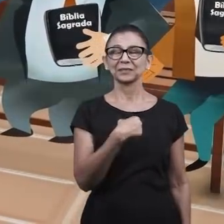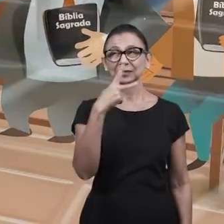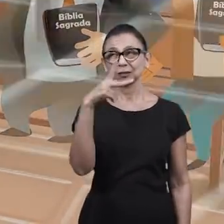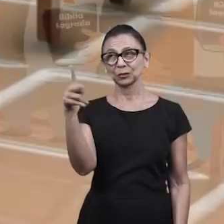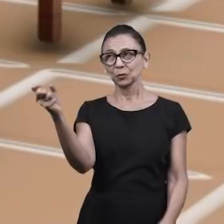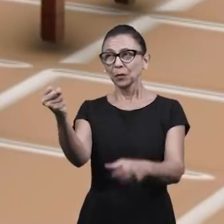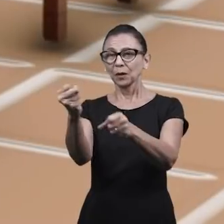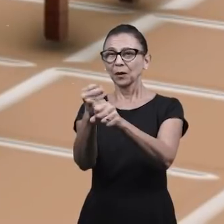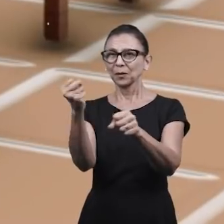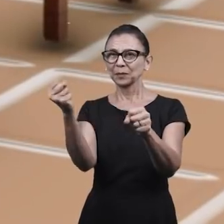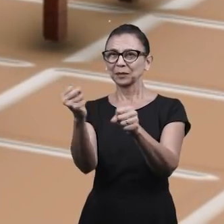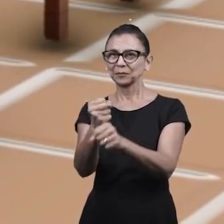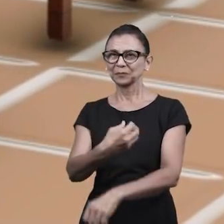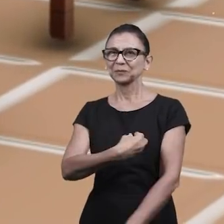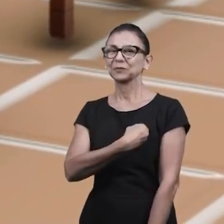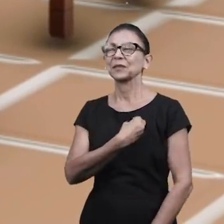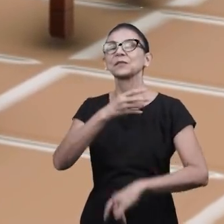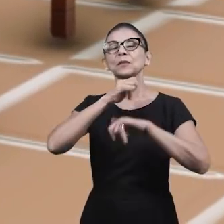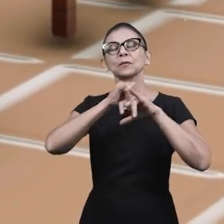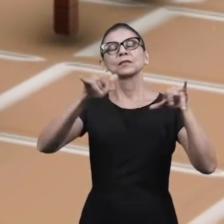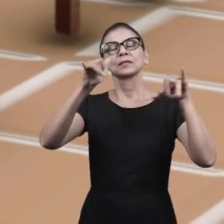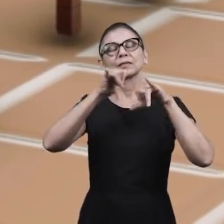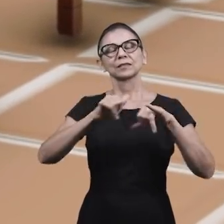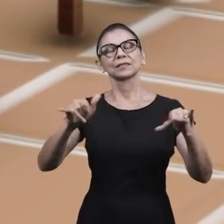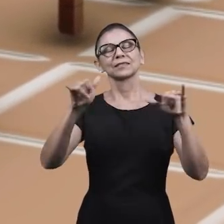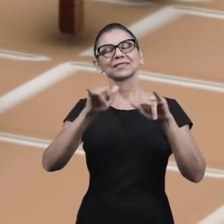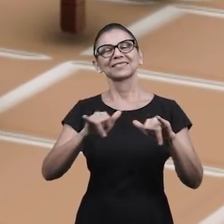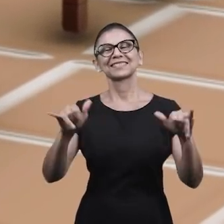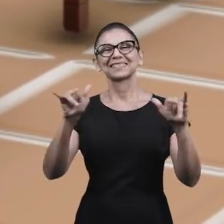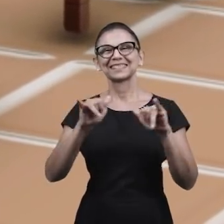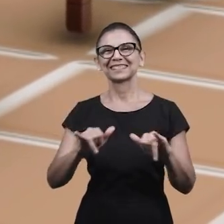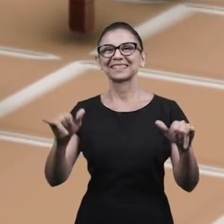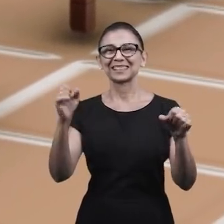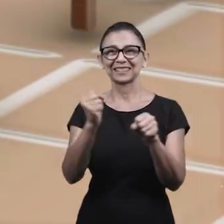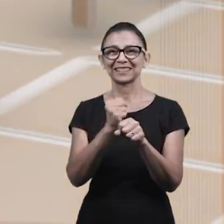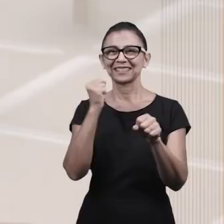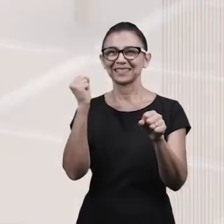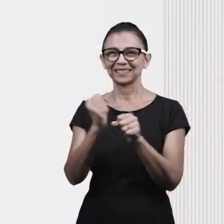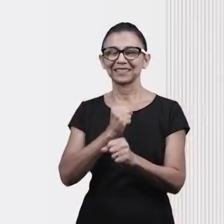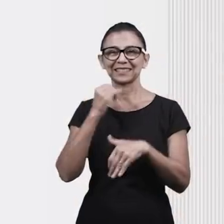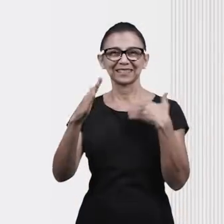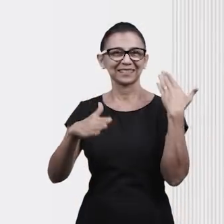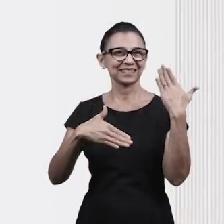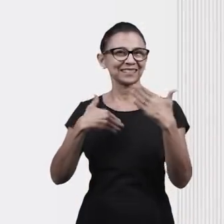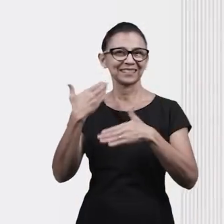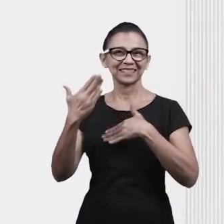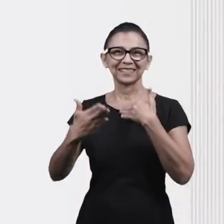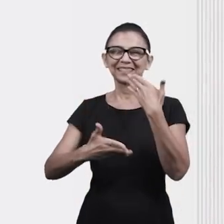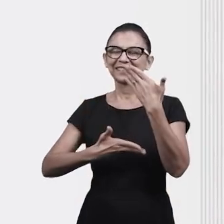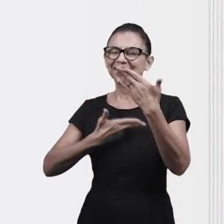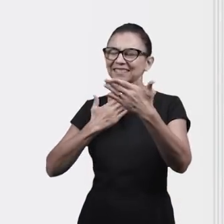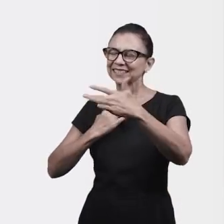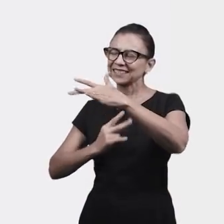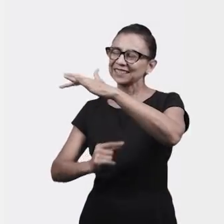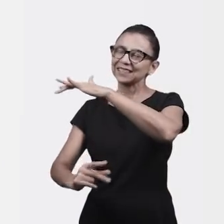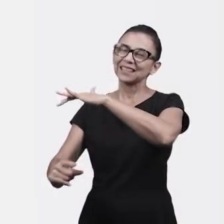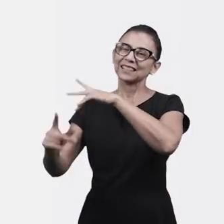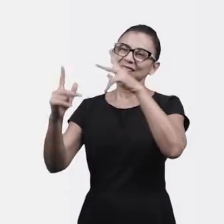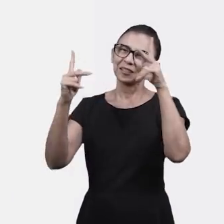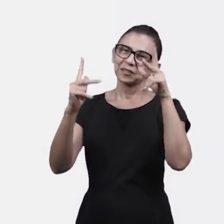a Jesus vamos louvar. Aceite o